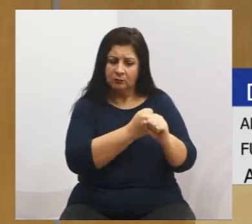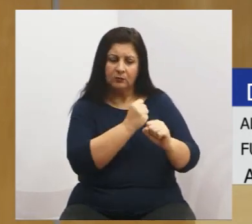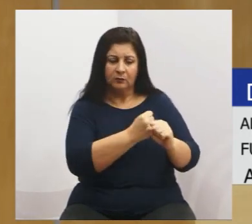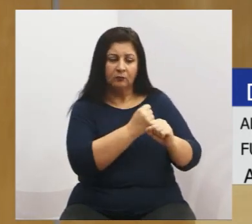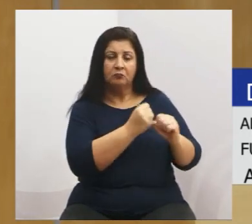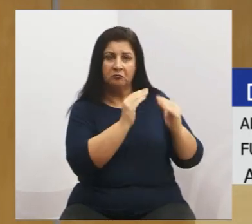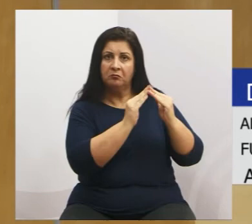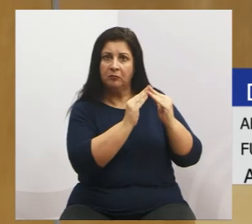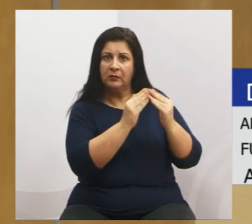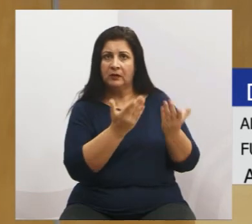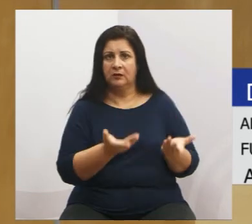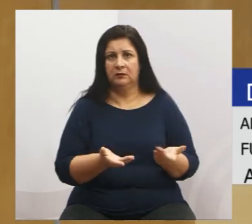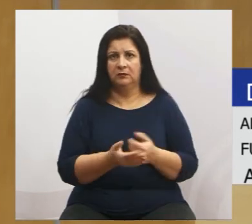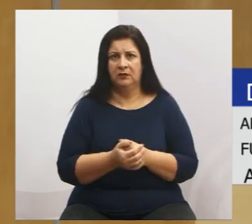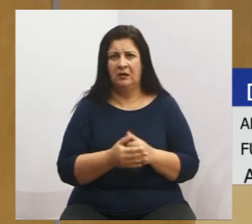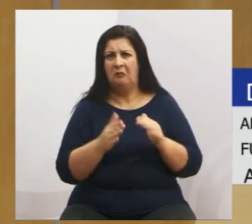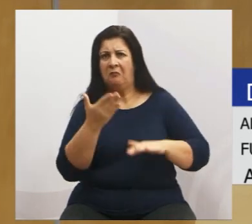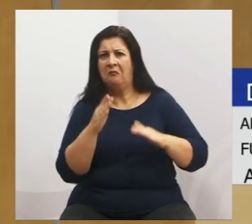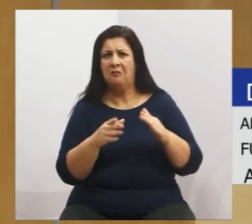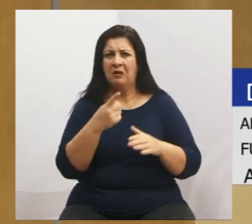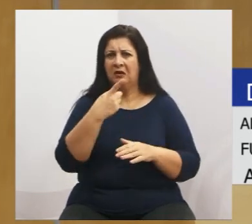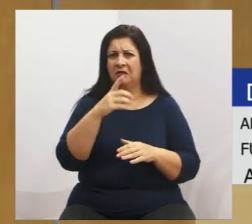casa popular hoje? Em torno de